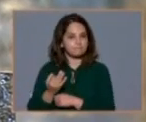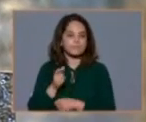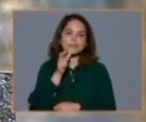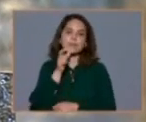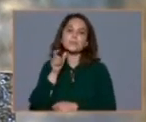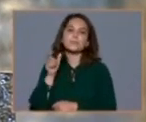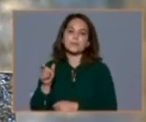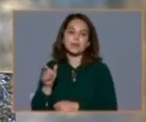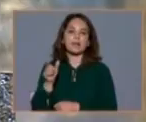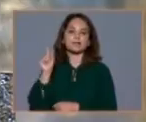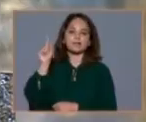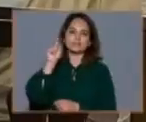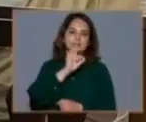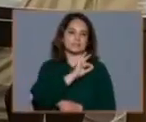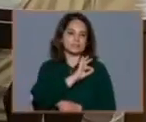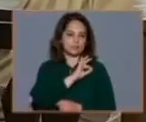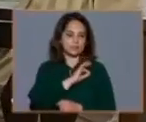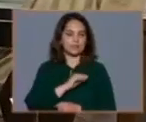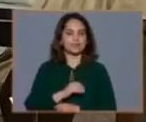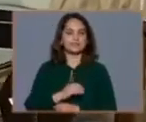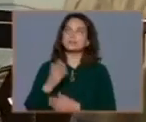Palavra do Senhor. Graças a Deus.